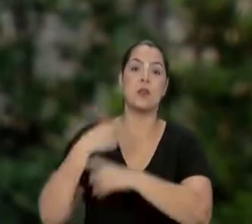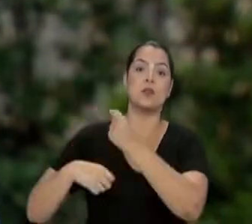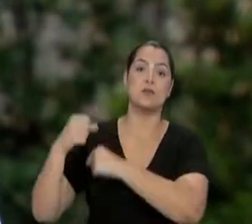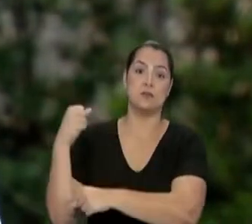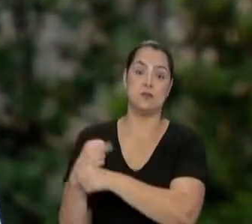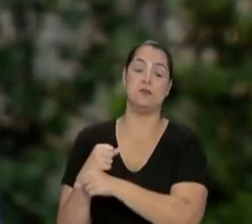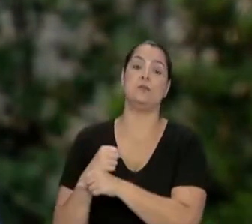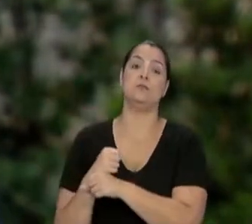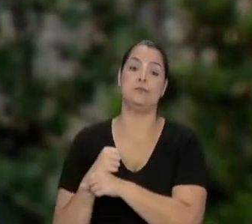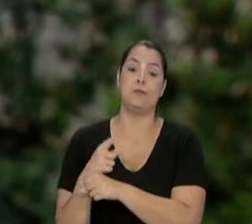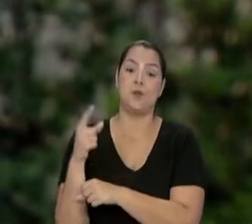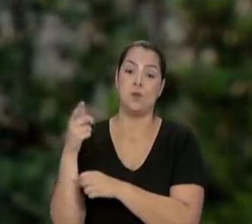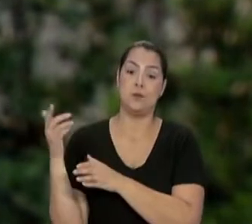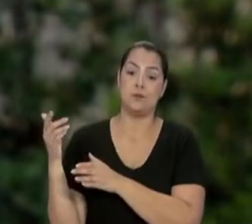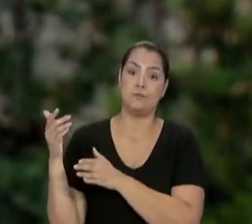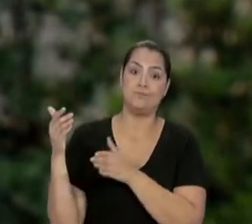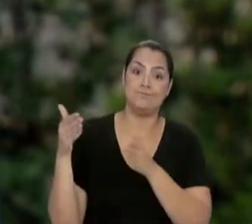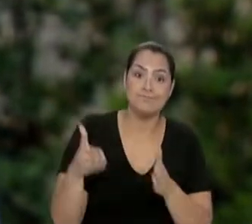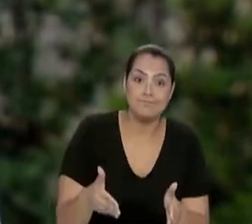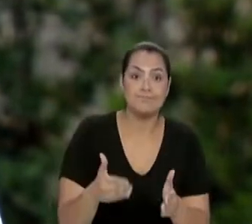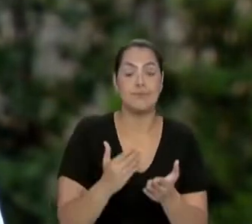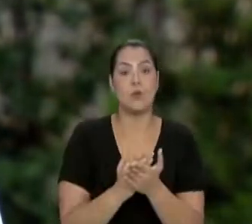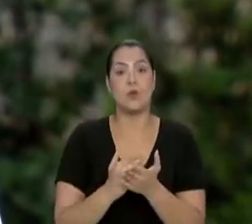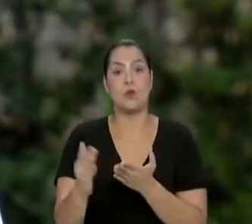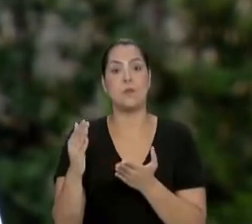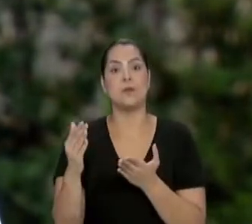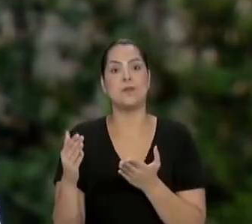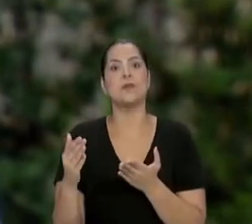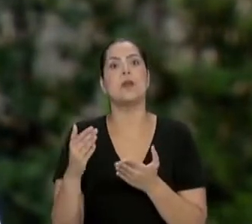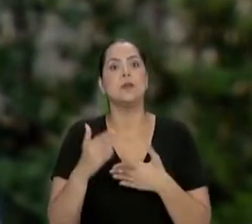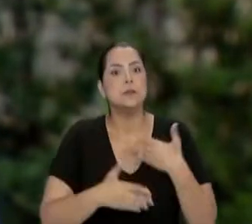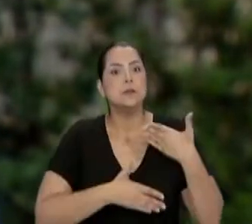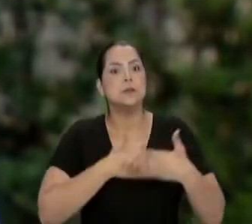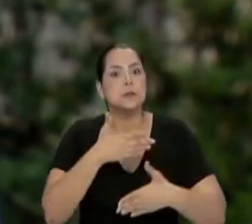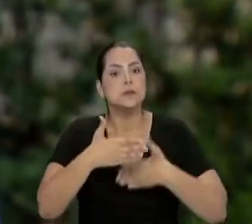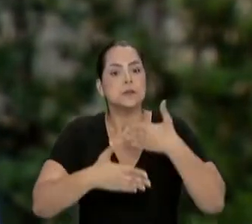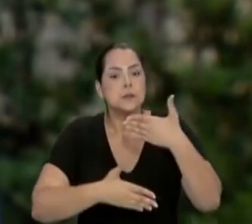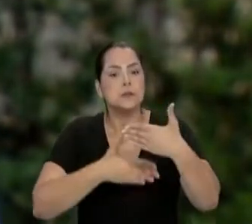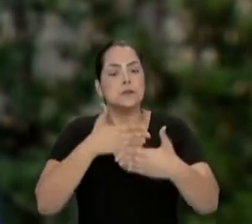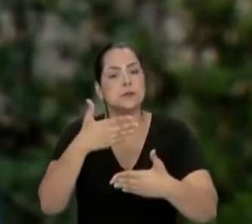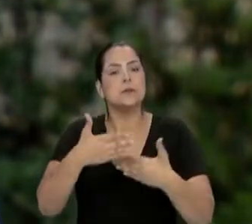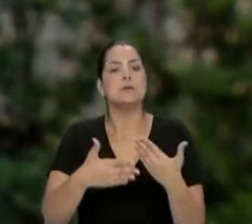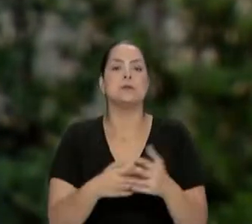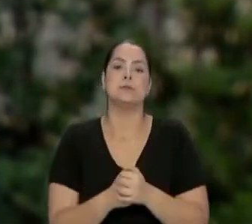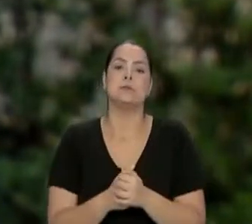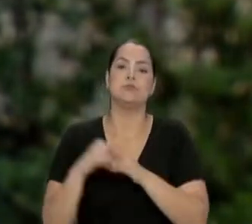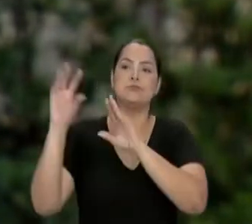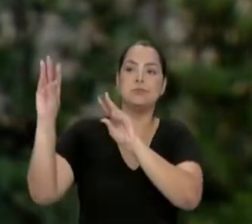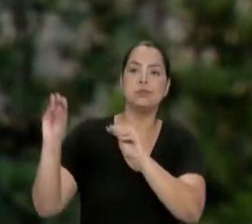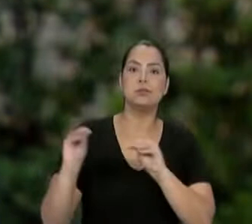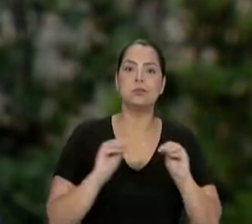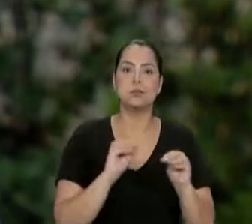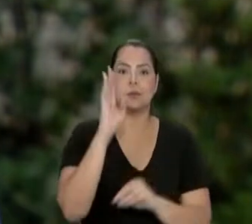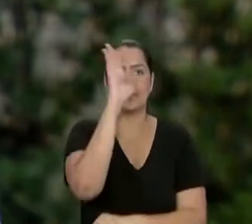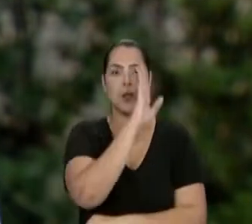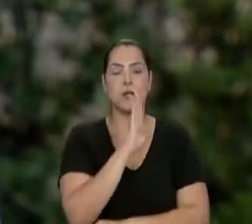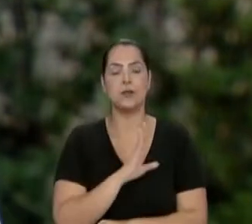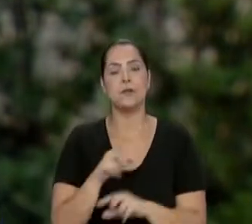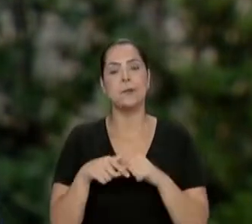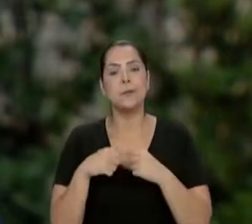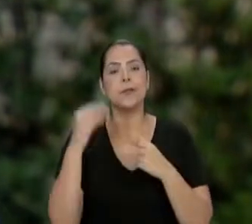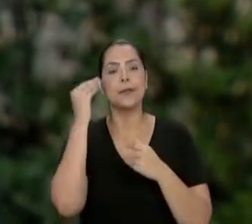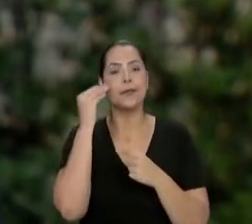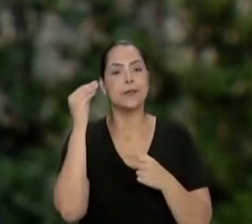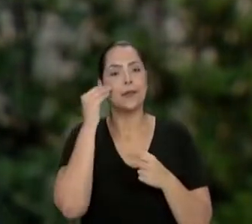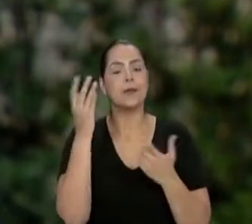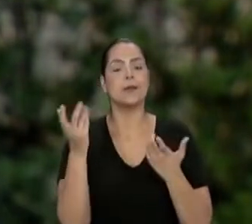3 anos, quando ela estava prestes a iniciar um longo e tortuoso caminho em direção ao Brasil, em busca de